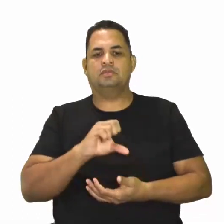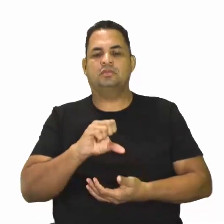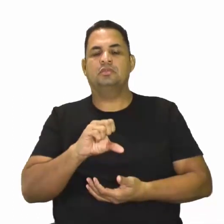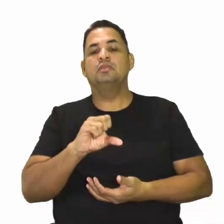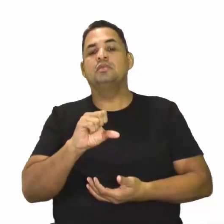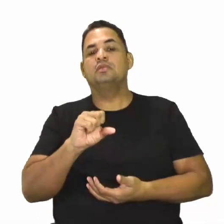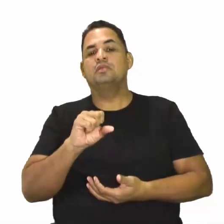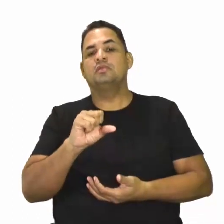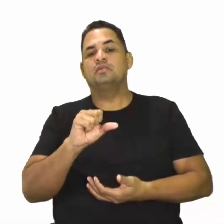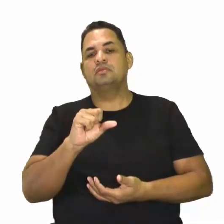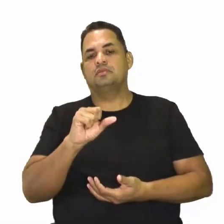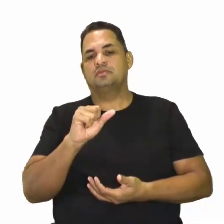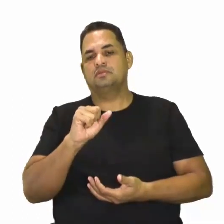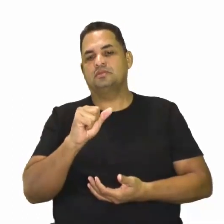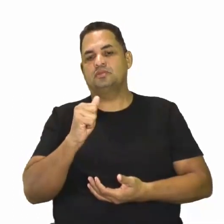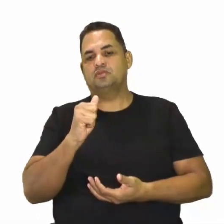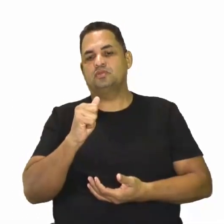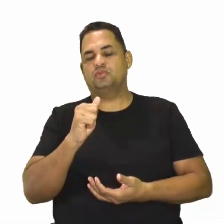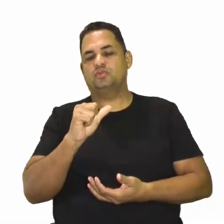Soja,